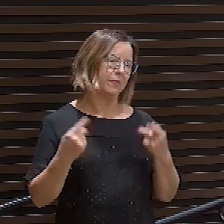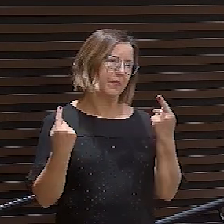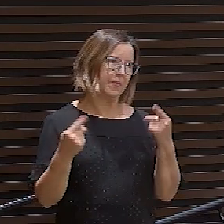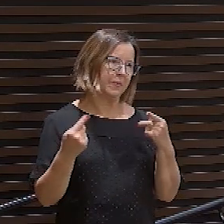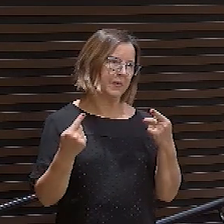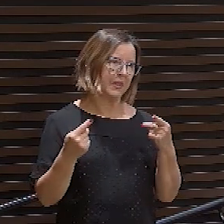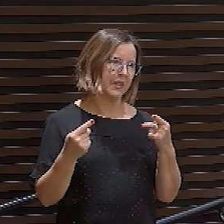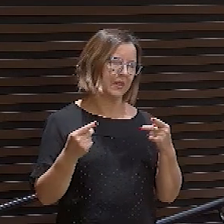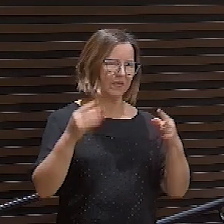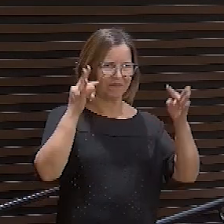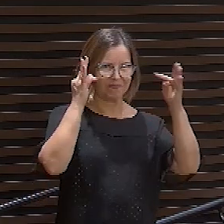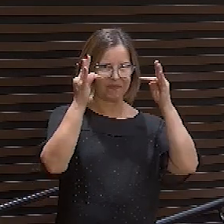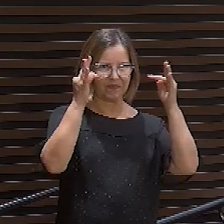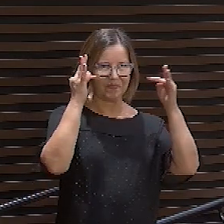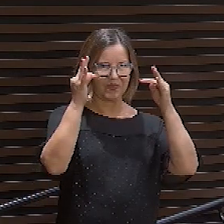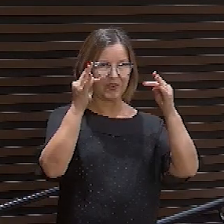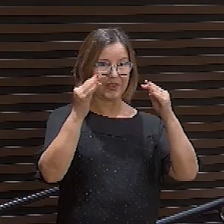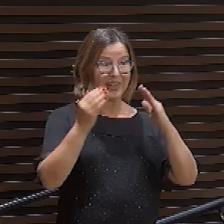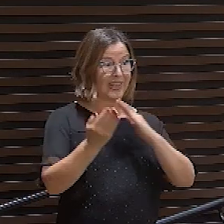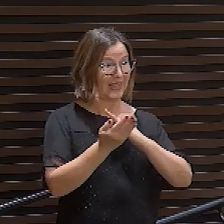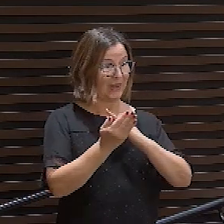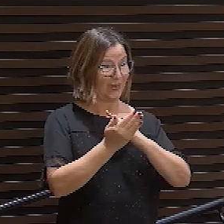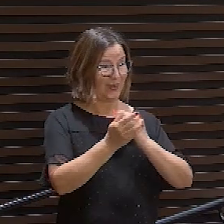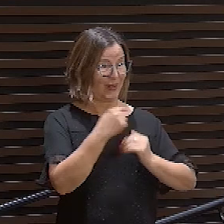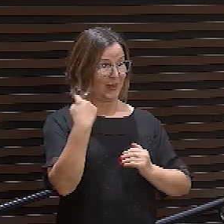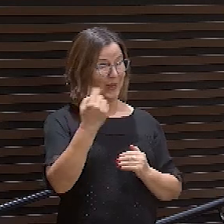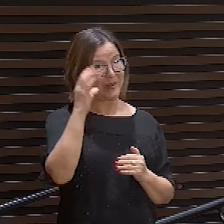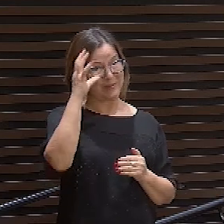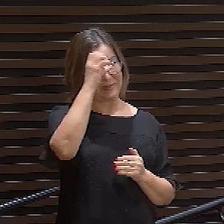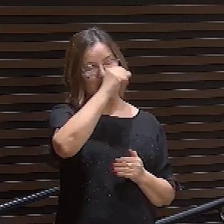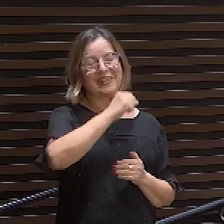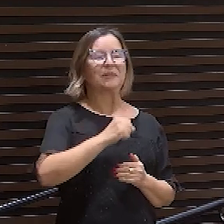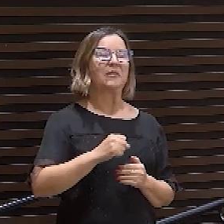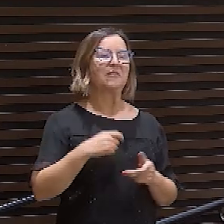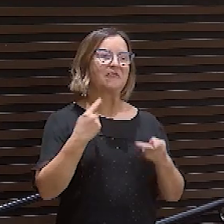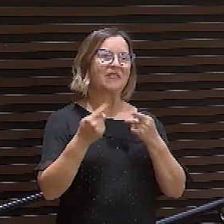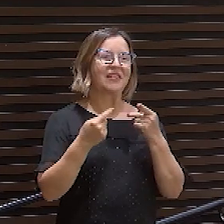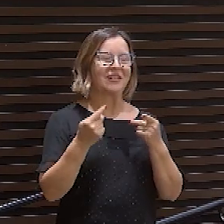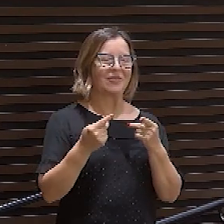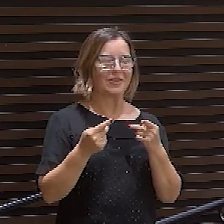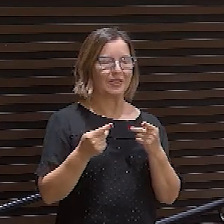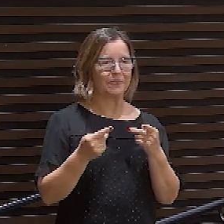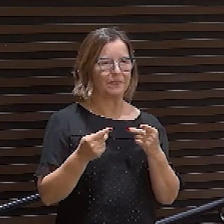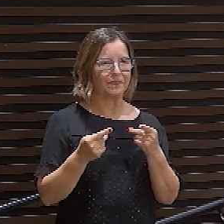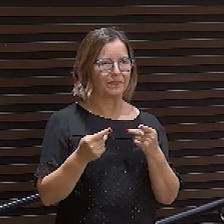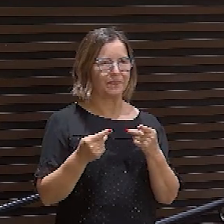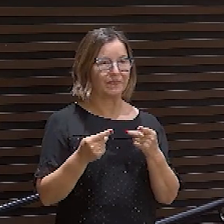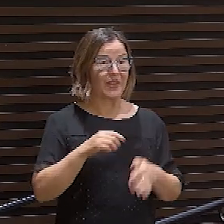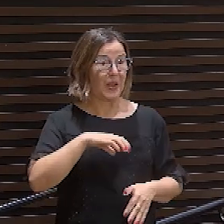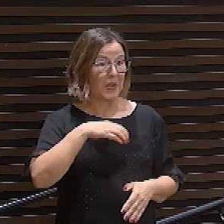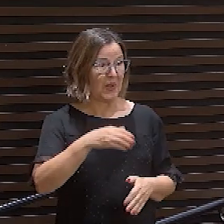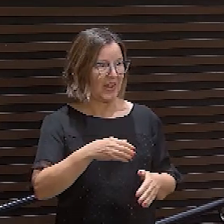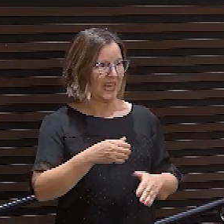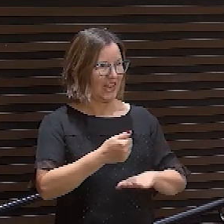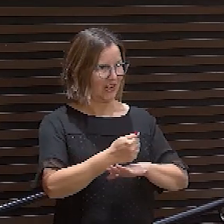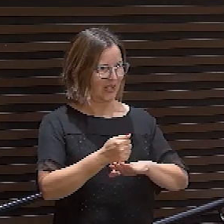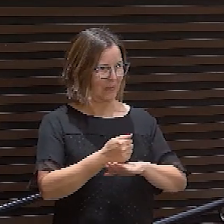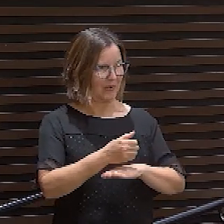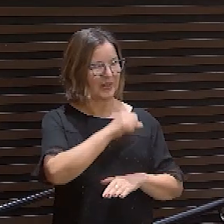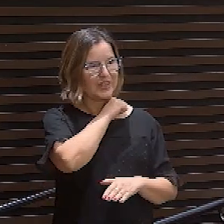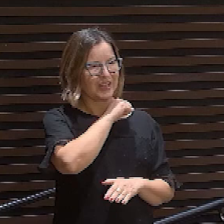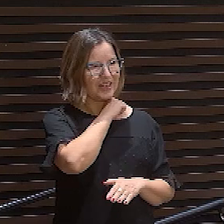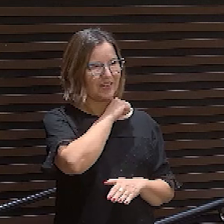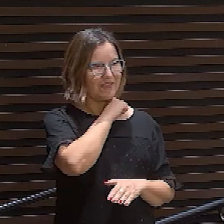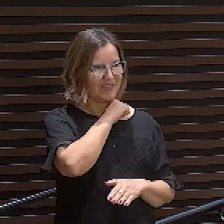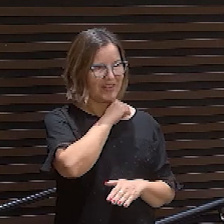desses teólogos que ajuda a gente a pensar, ele observa que a disposição de Abraão em sacrificar Isaque no